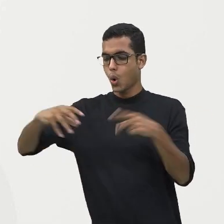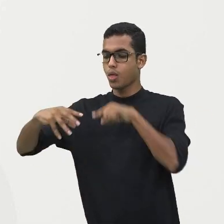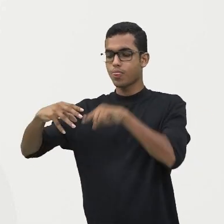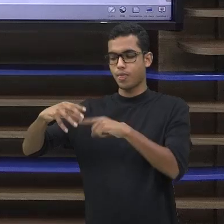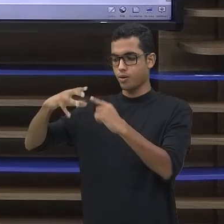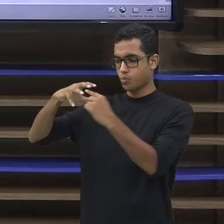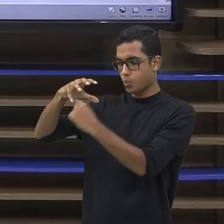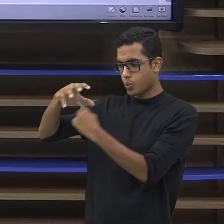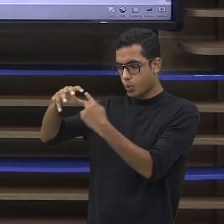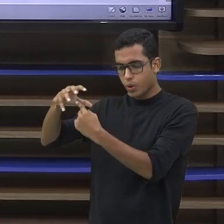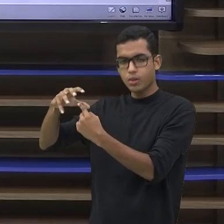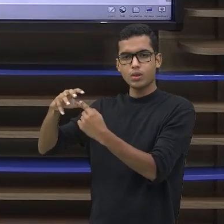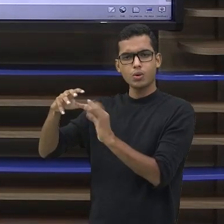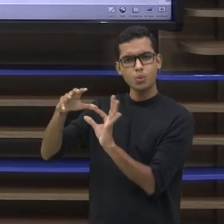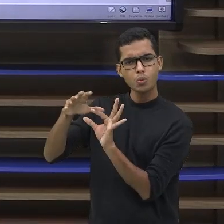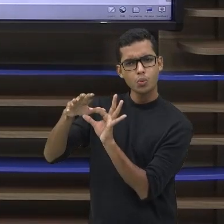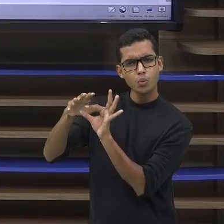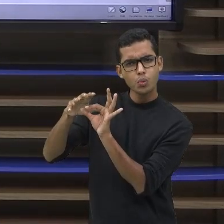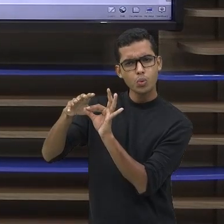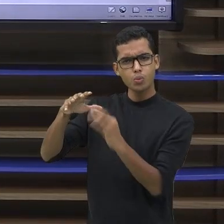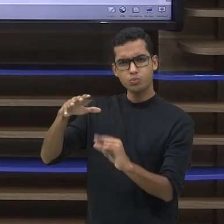num vídeo,